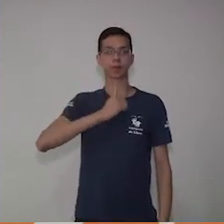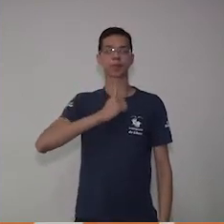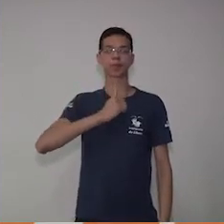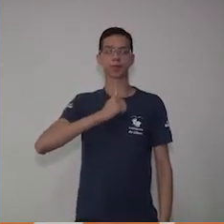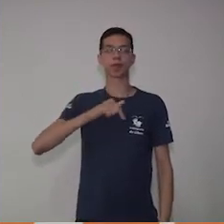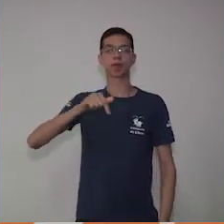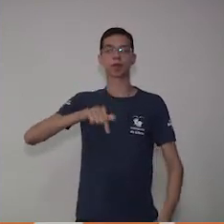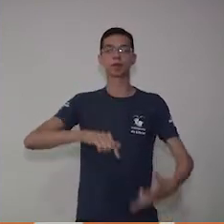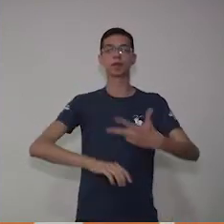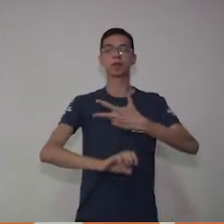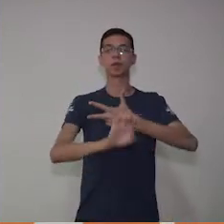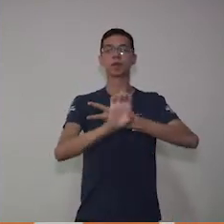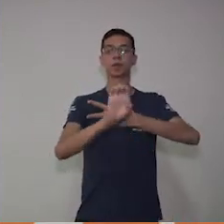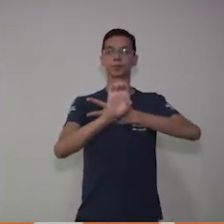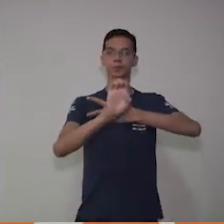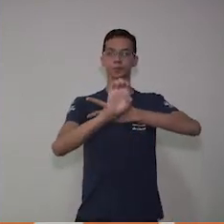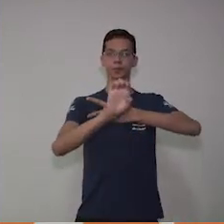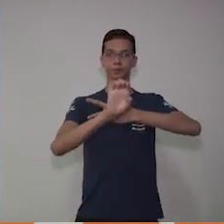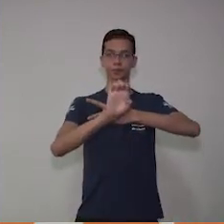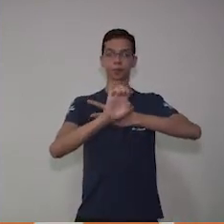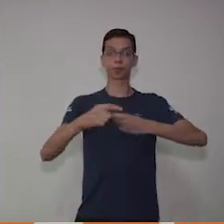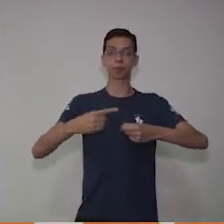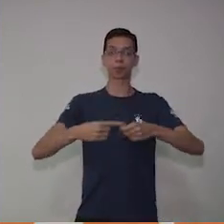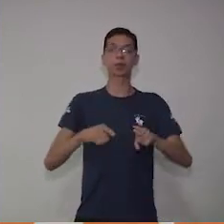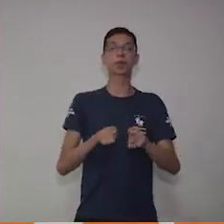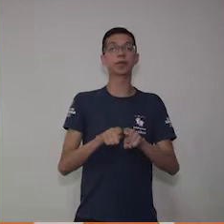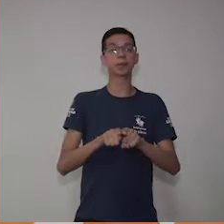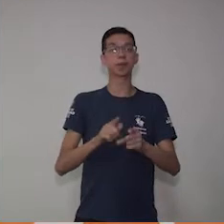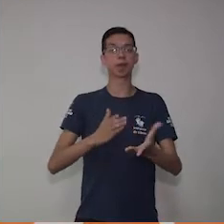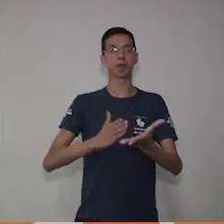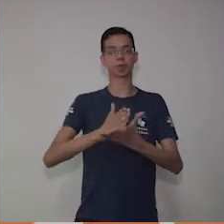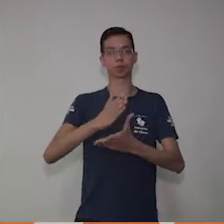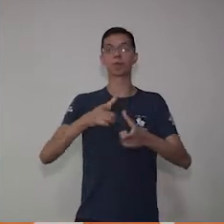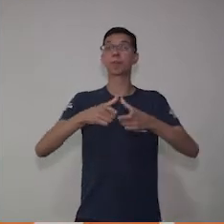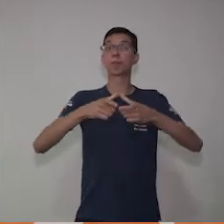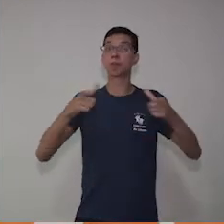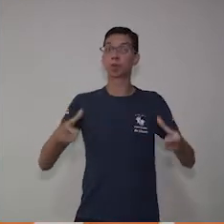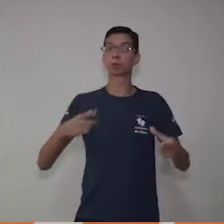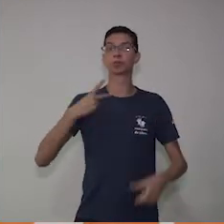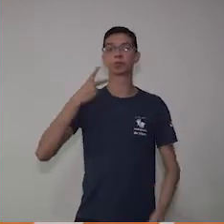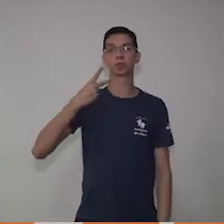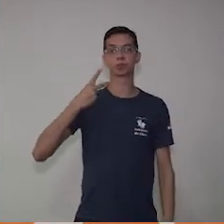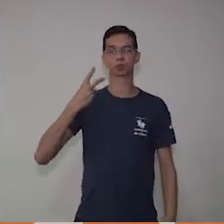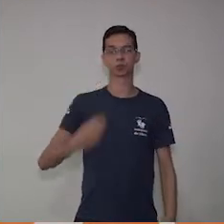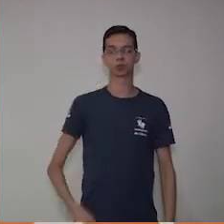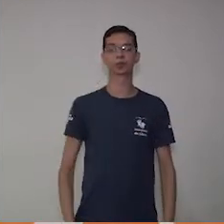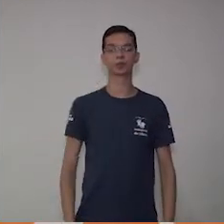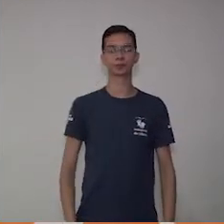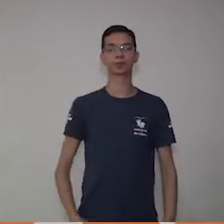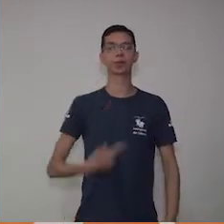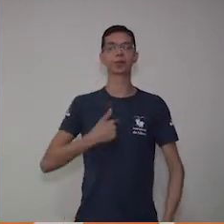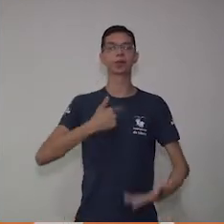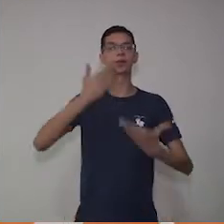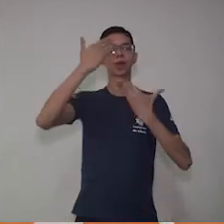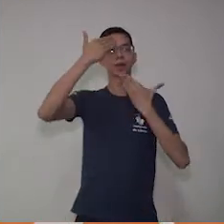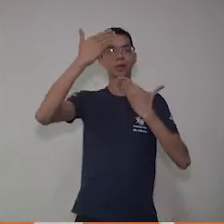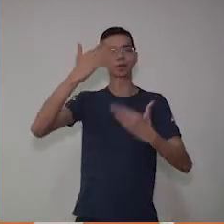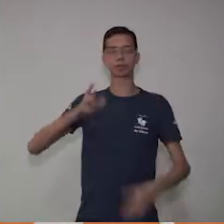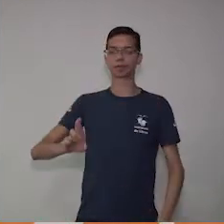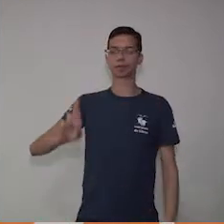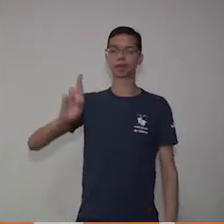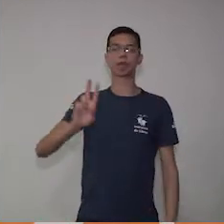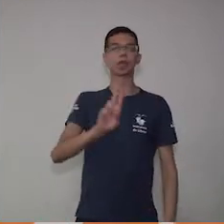Executivo Municipal e que também foi aprovado por unanimidade. Então, agradeço Em seu nome, vereadora Ruth